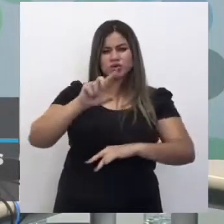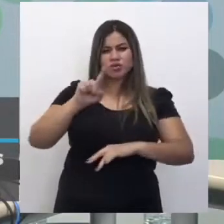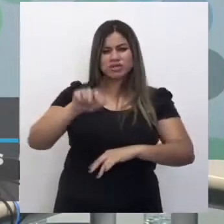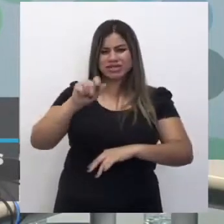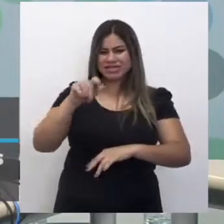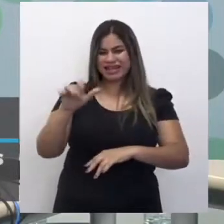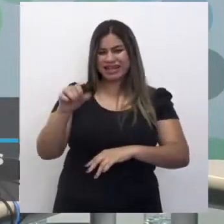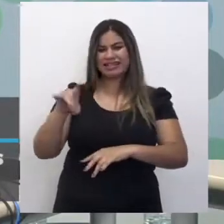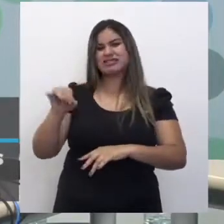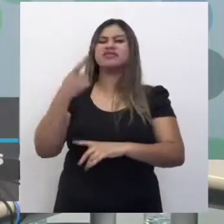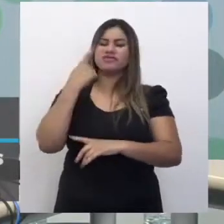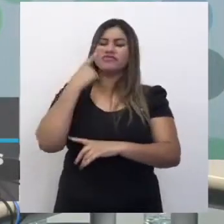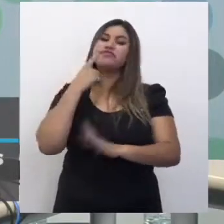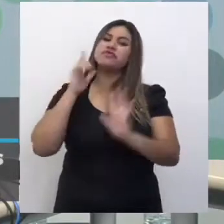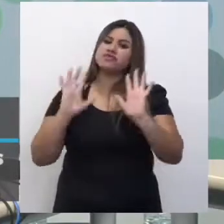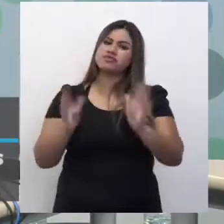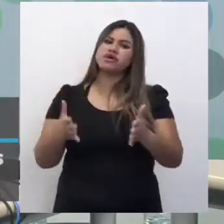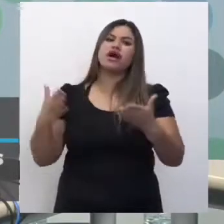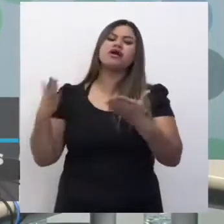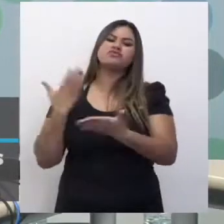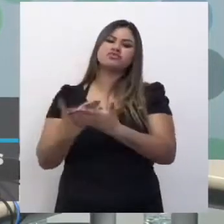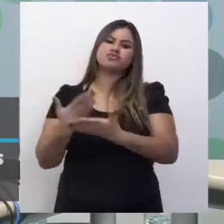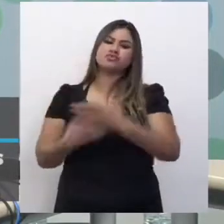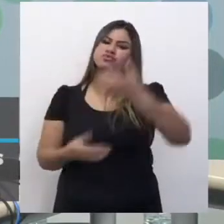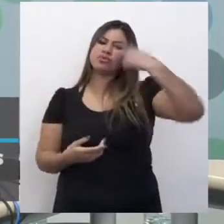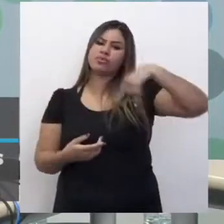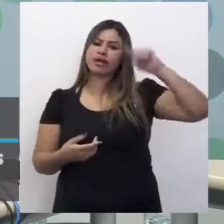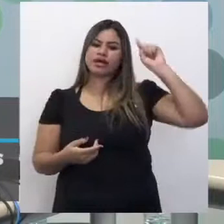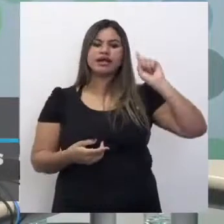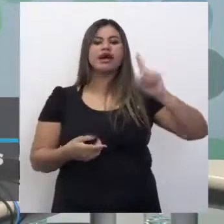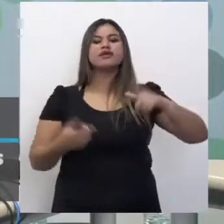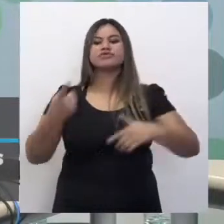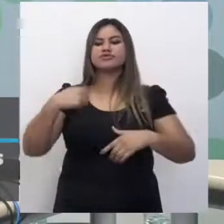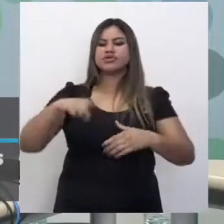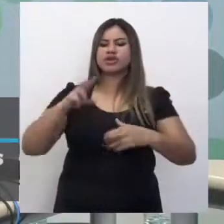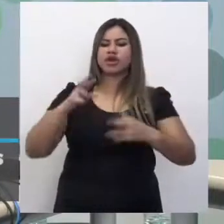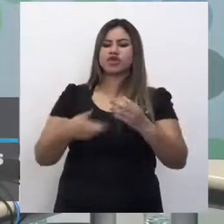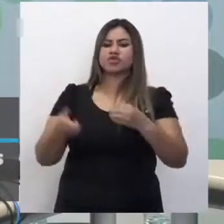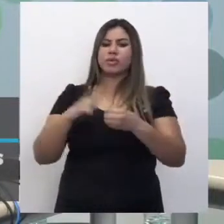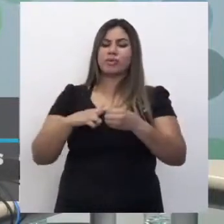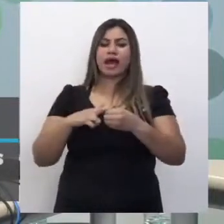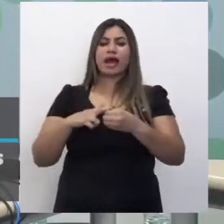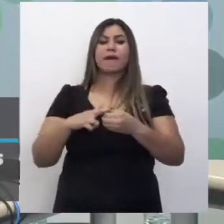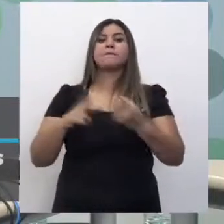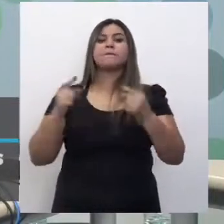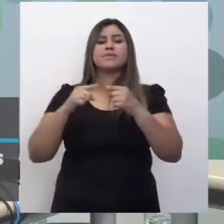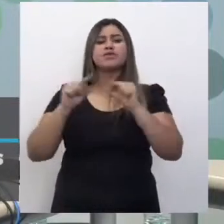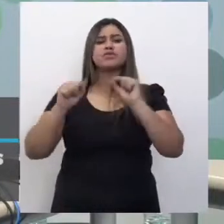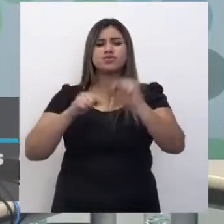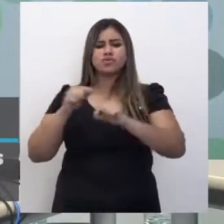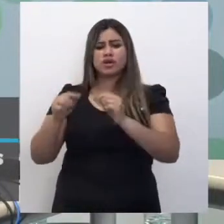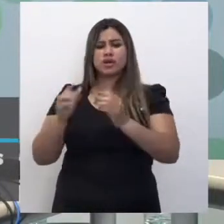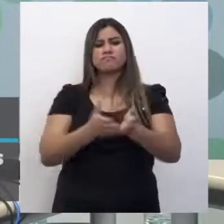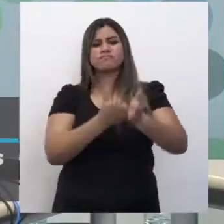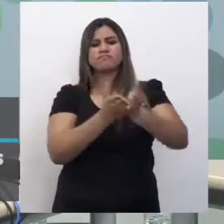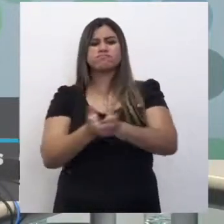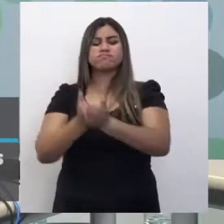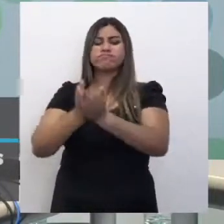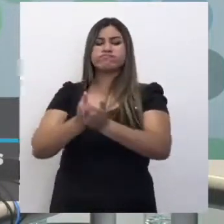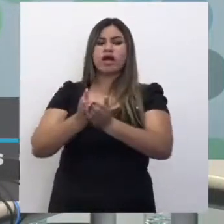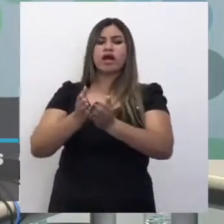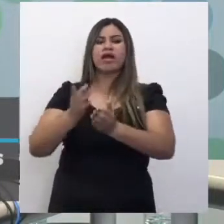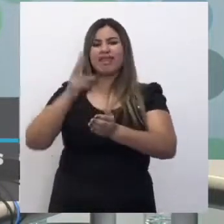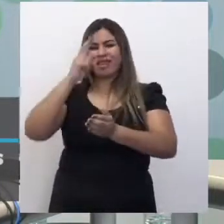aqui em aulas recentemente, né? Então, só para retomar, as cruzadas foram aquelas expedições militares que